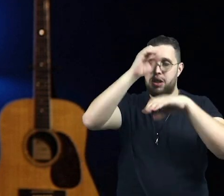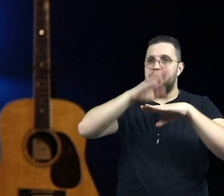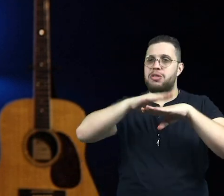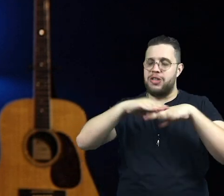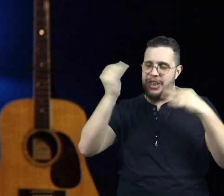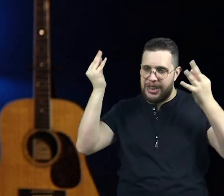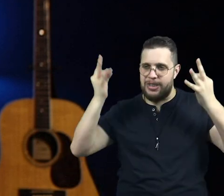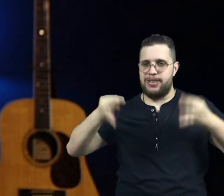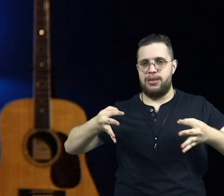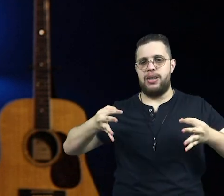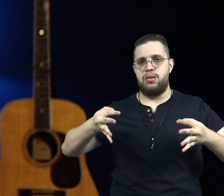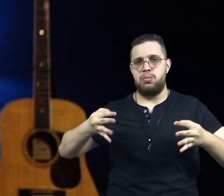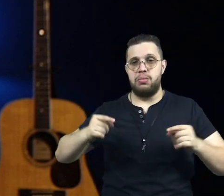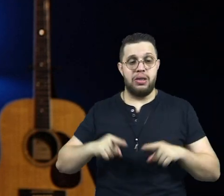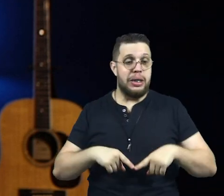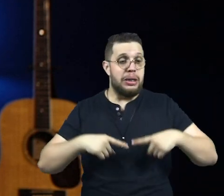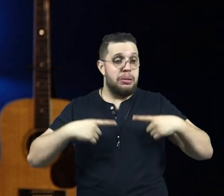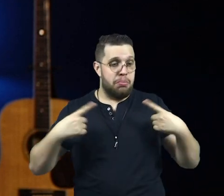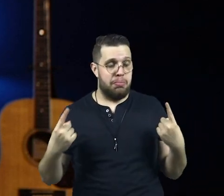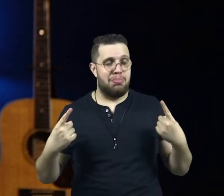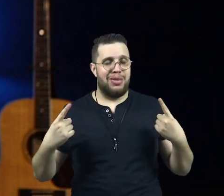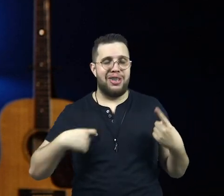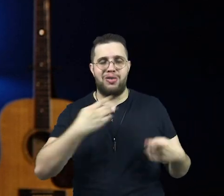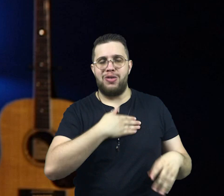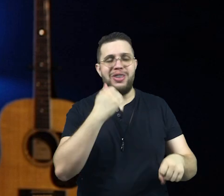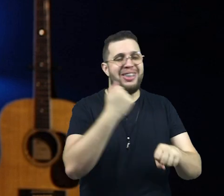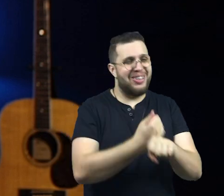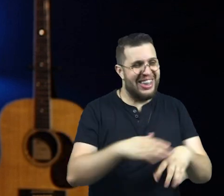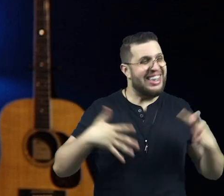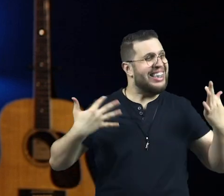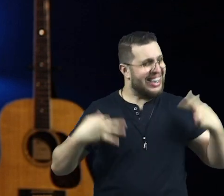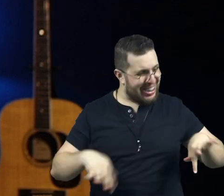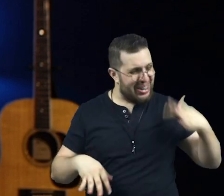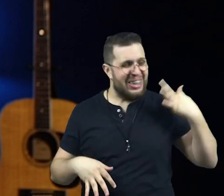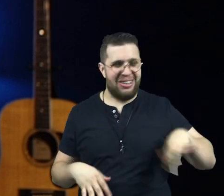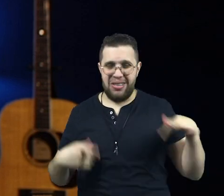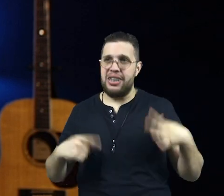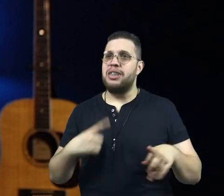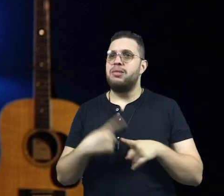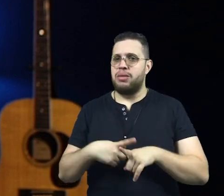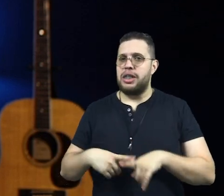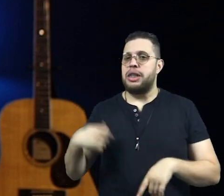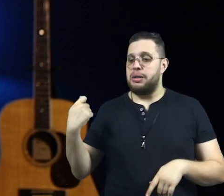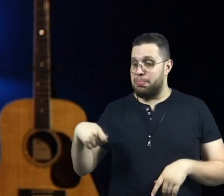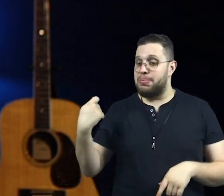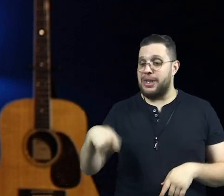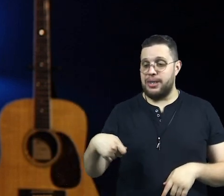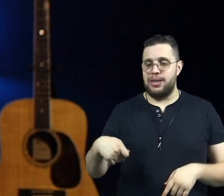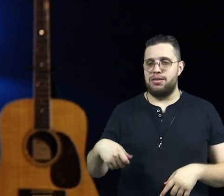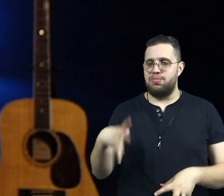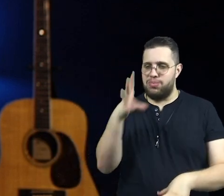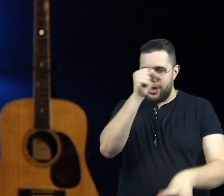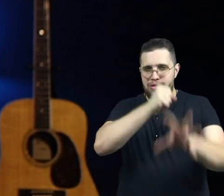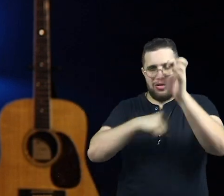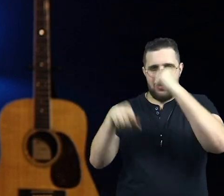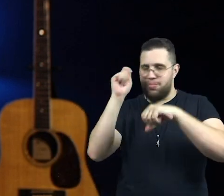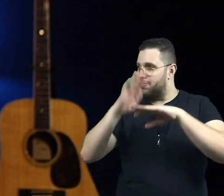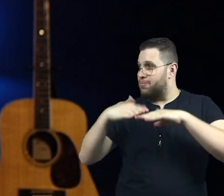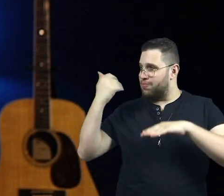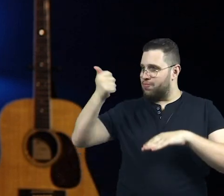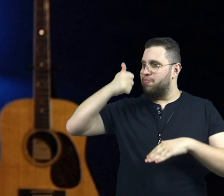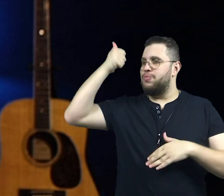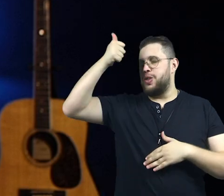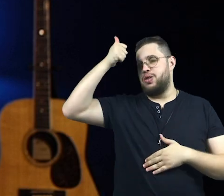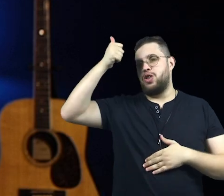aquilo. Mas enquanto ainda se machuca, enquanto ainda se fere, é porque ainda precisa melhorar em alguma coisa. Você